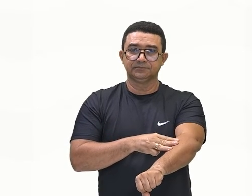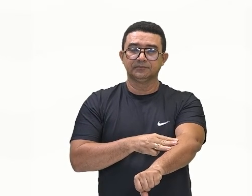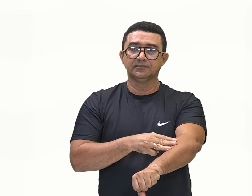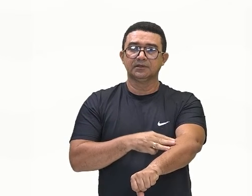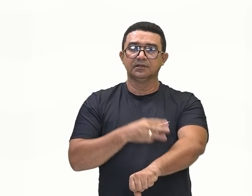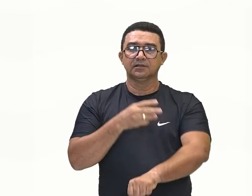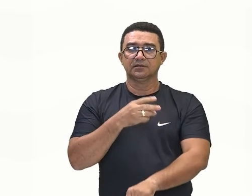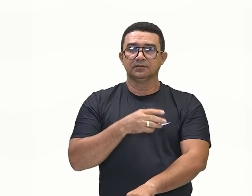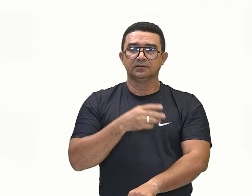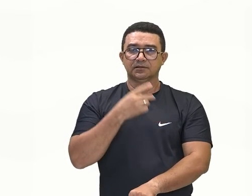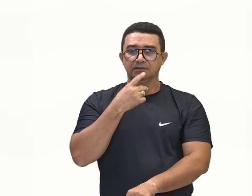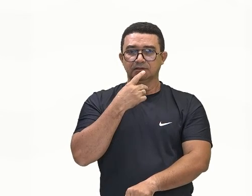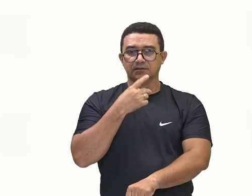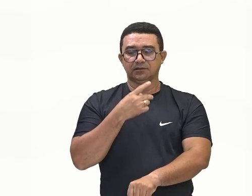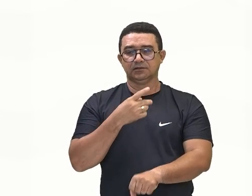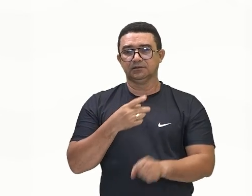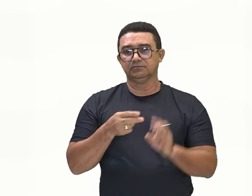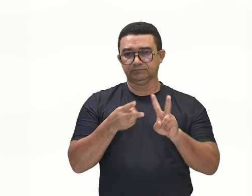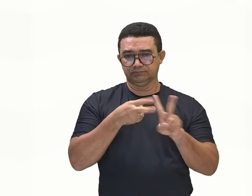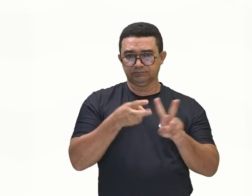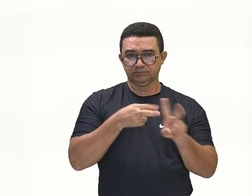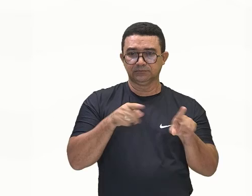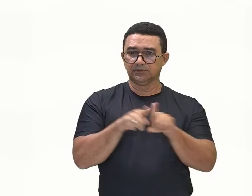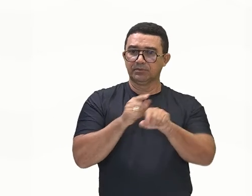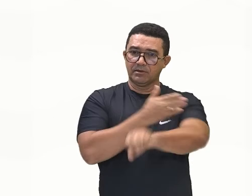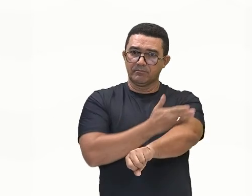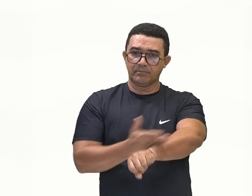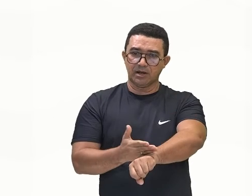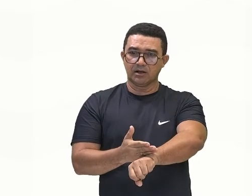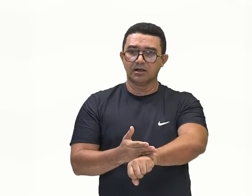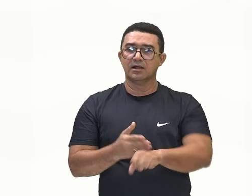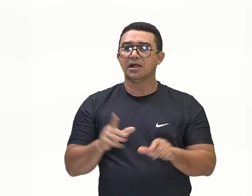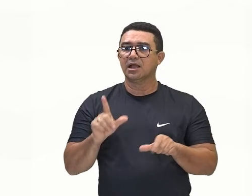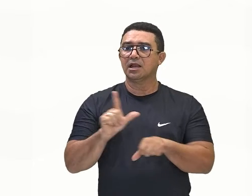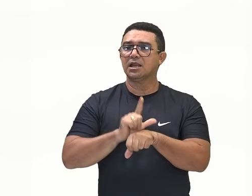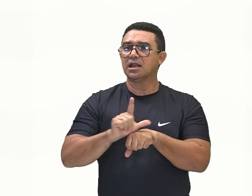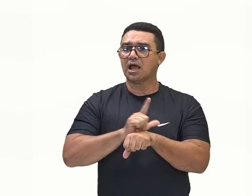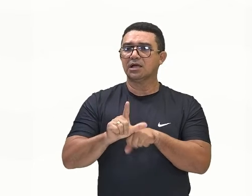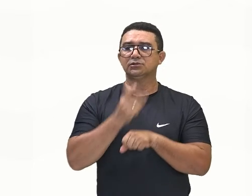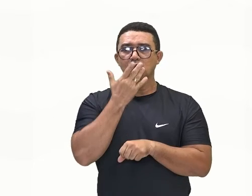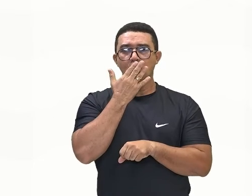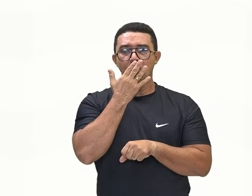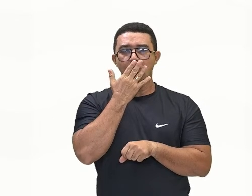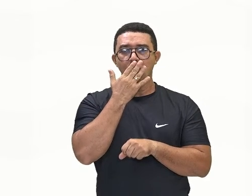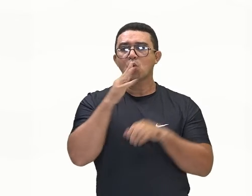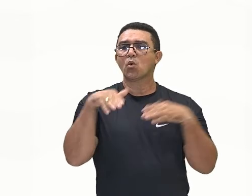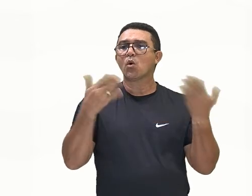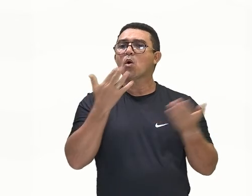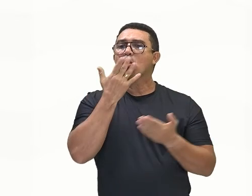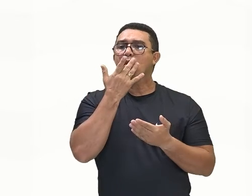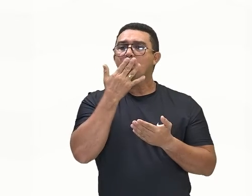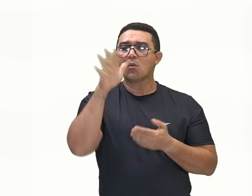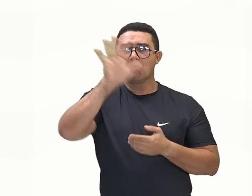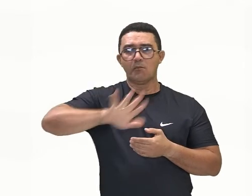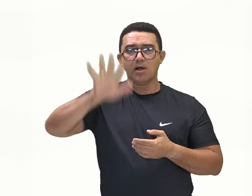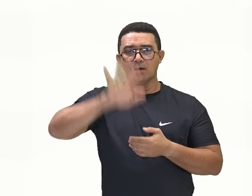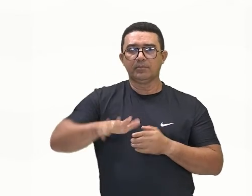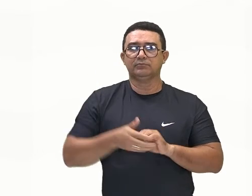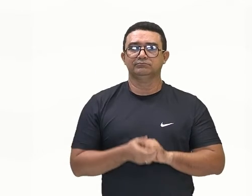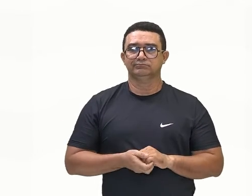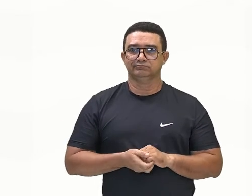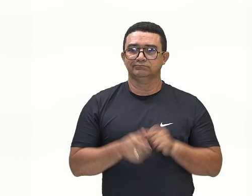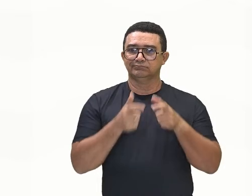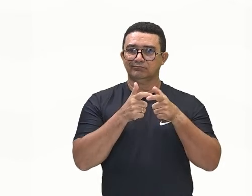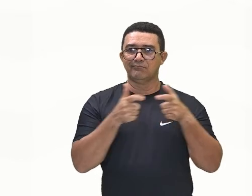indígena em azul claro e branco a gente verifica em lilás. Qual é a cor que vai predominar no nosso mapa? É